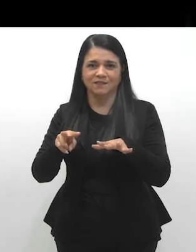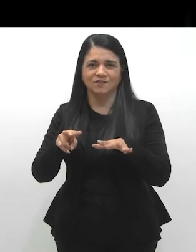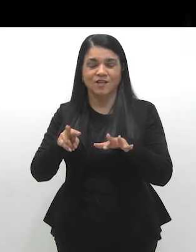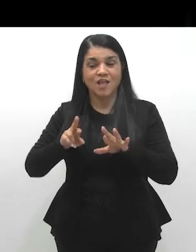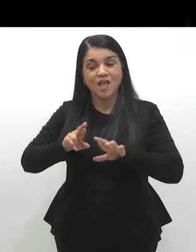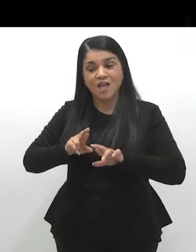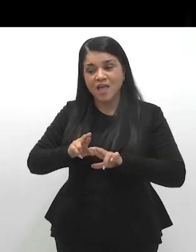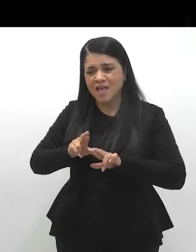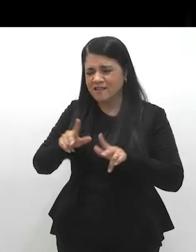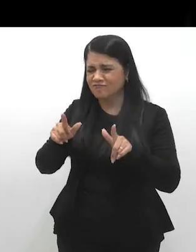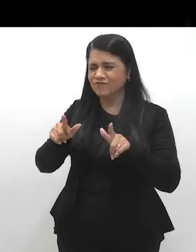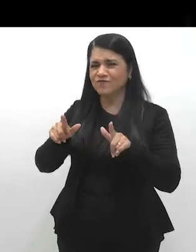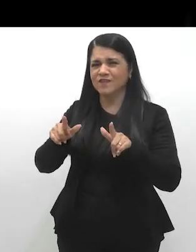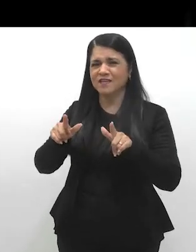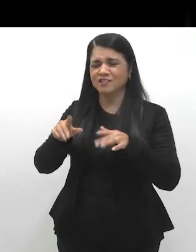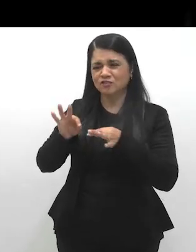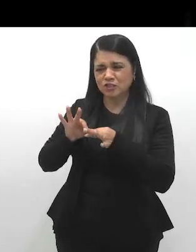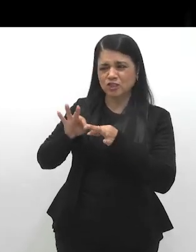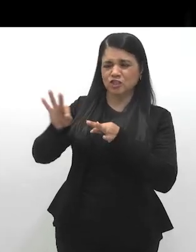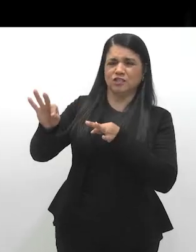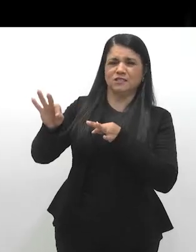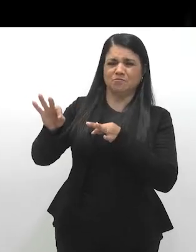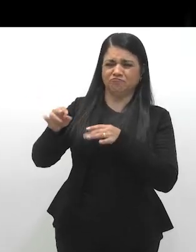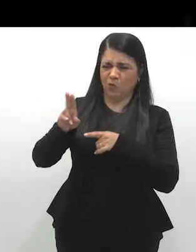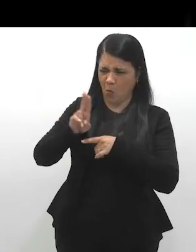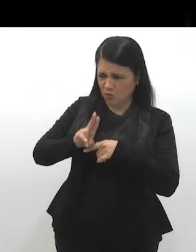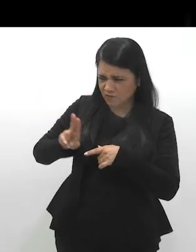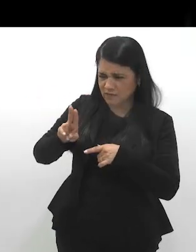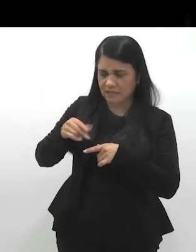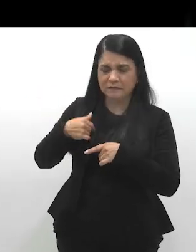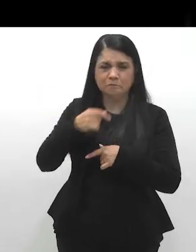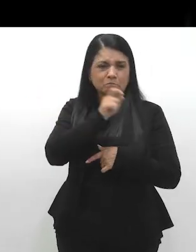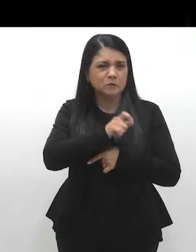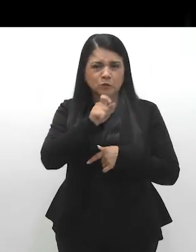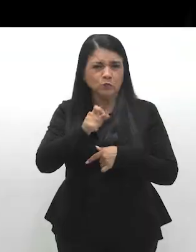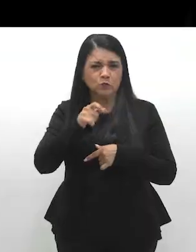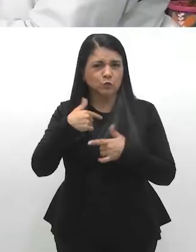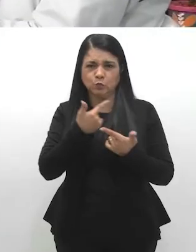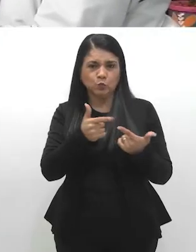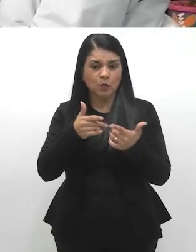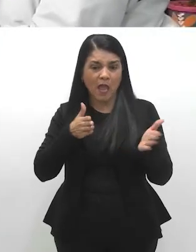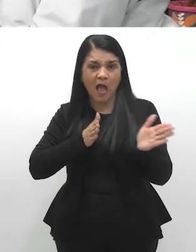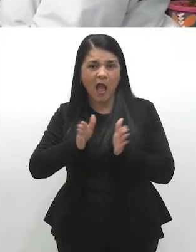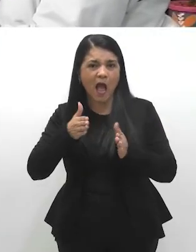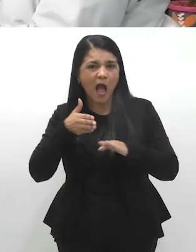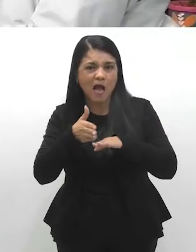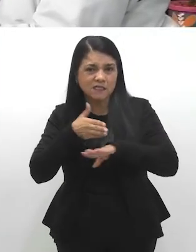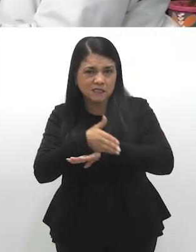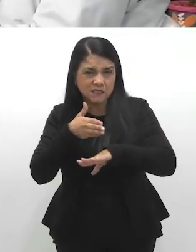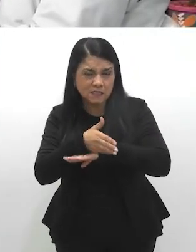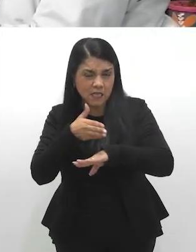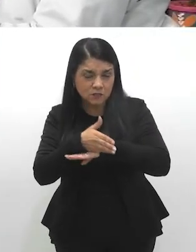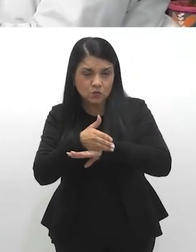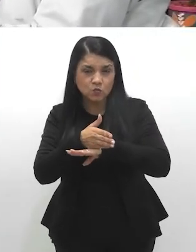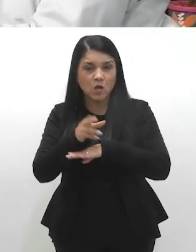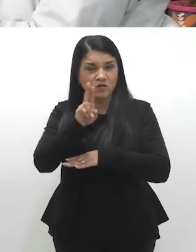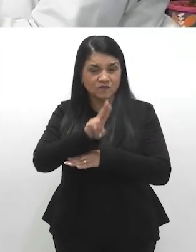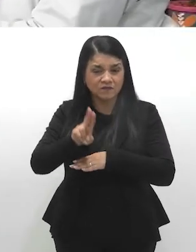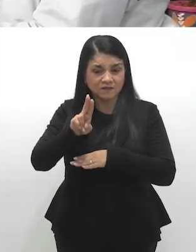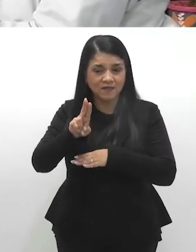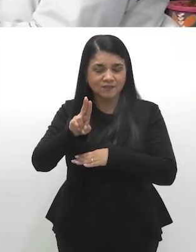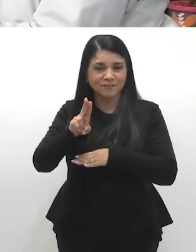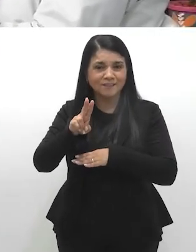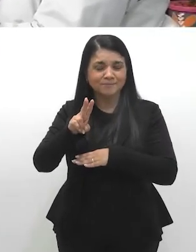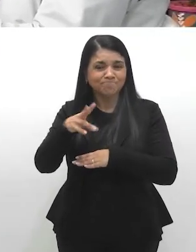de universidade, daquele distanciamento que as pessoas mais comuns, que não têm acesso à universidade ainda, que ela